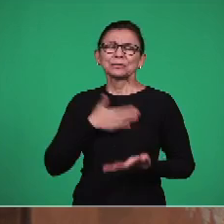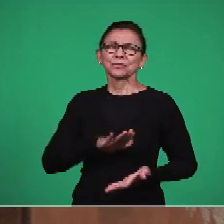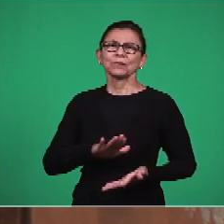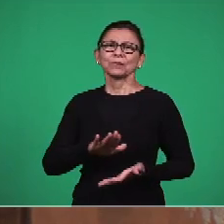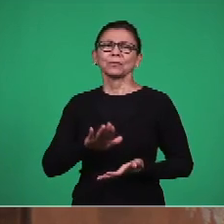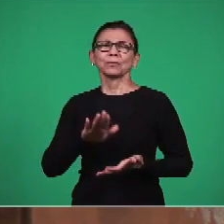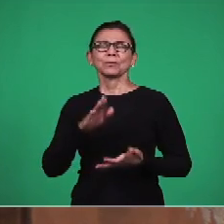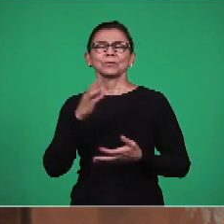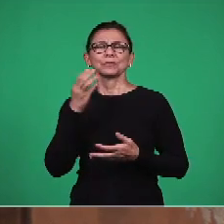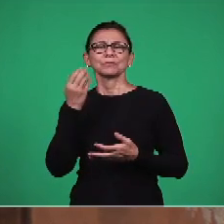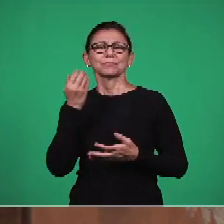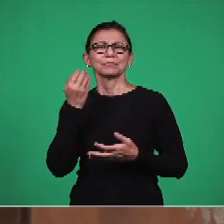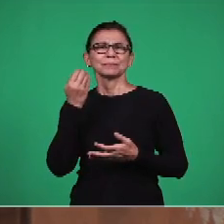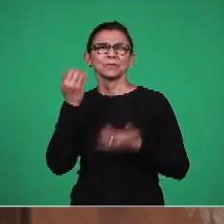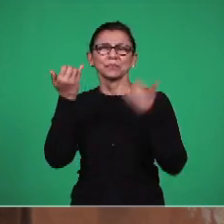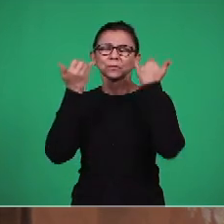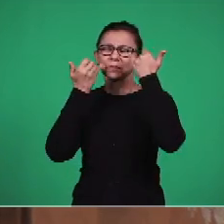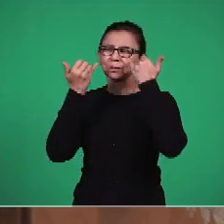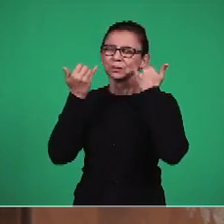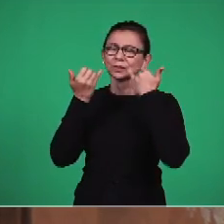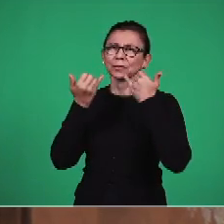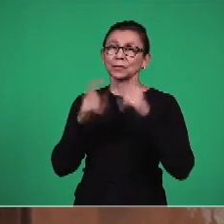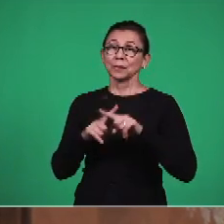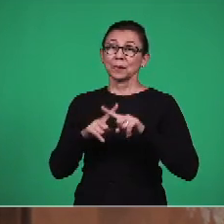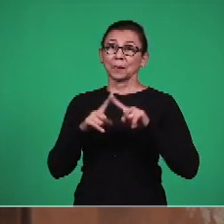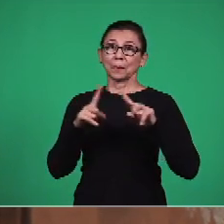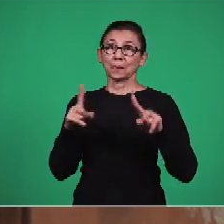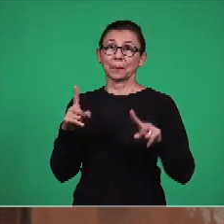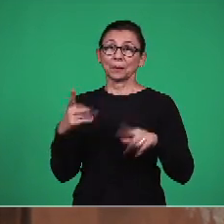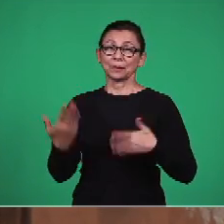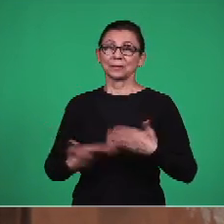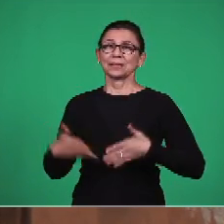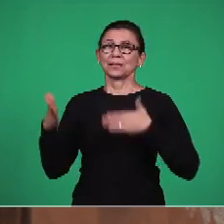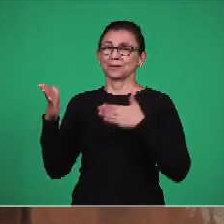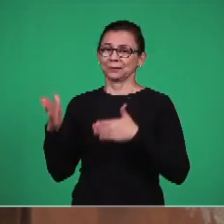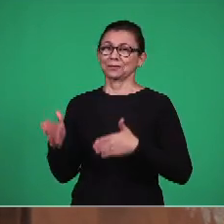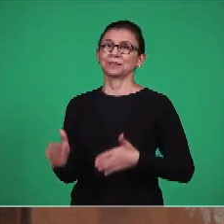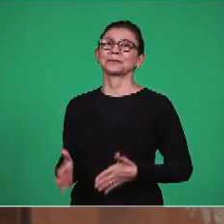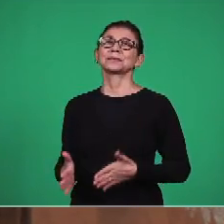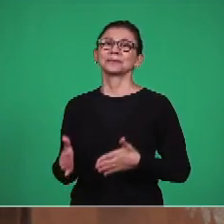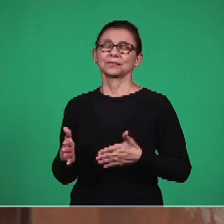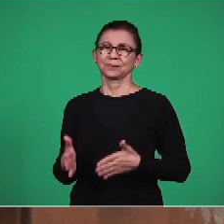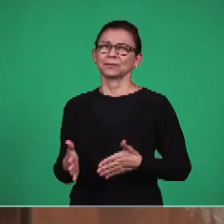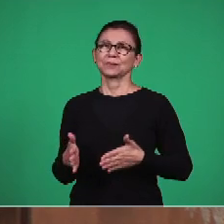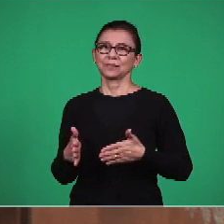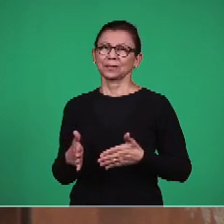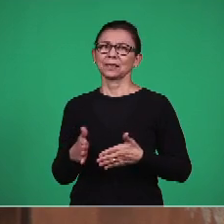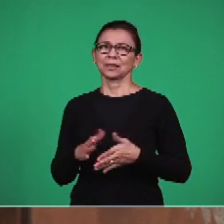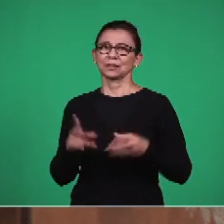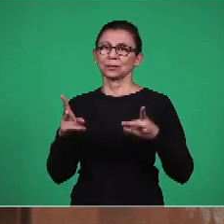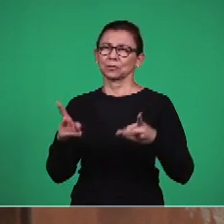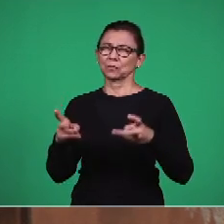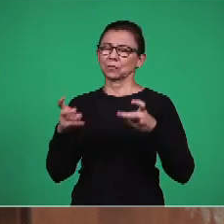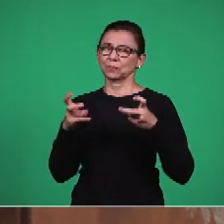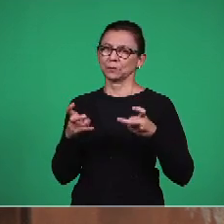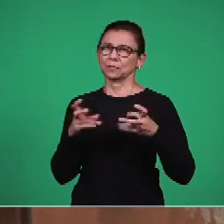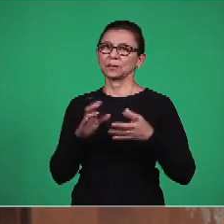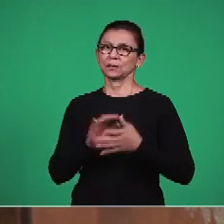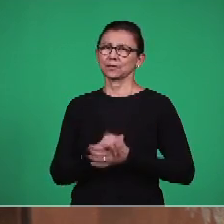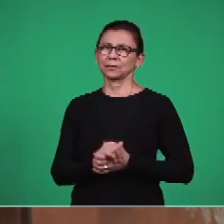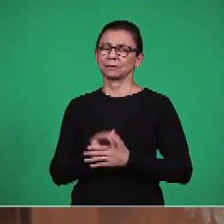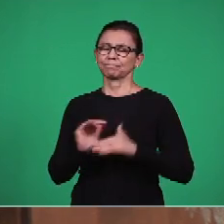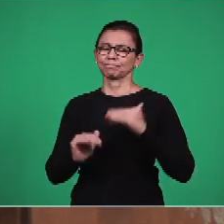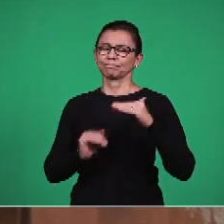mas isso aí, para os fiéis, é um sinal e nós estamos vendo que há um crescimento